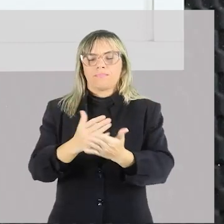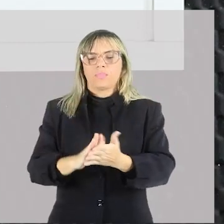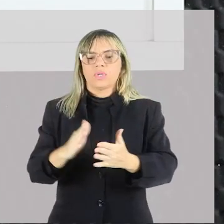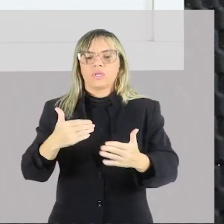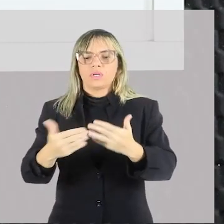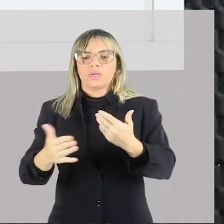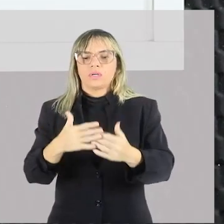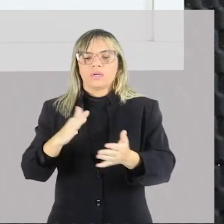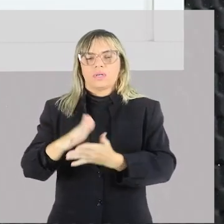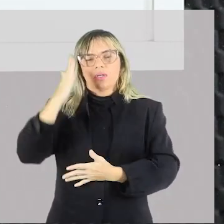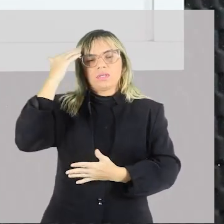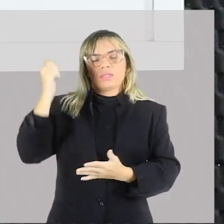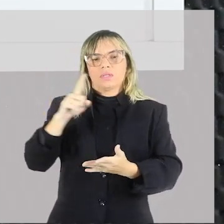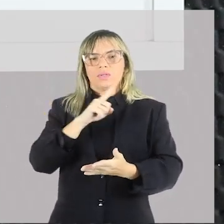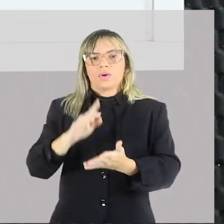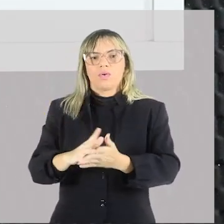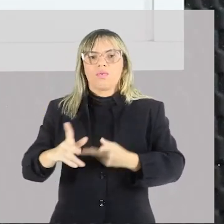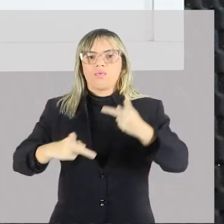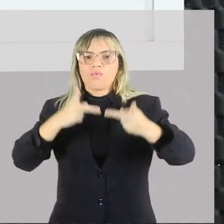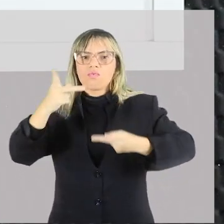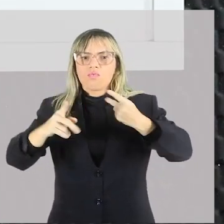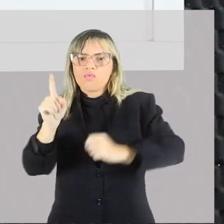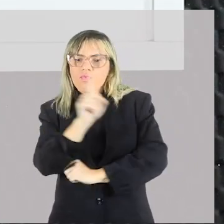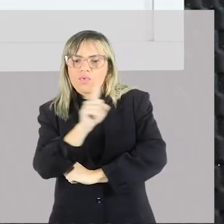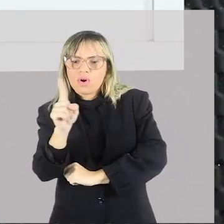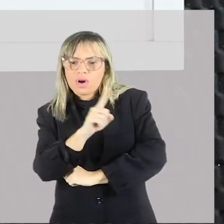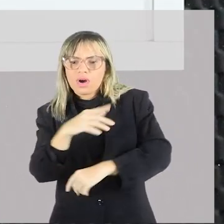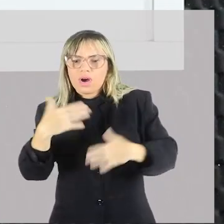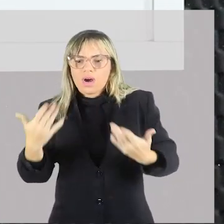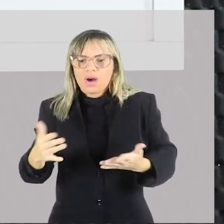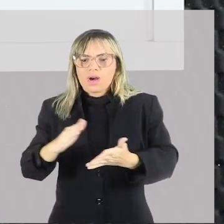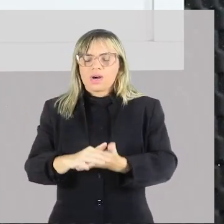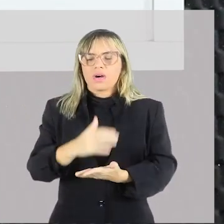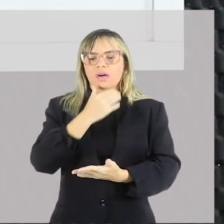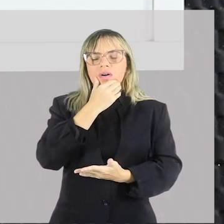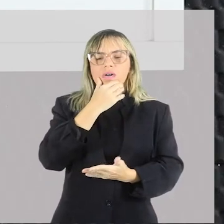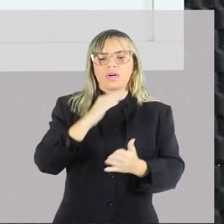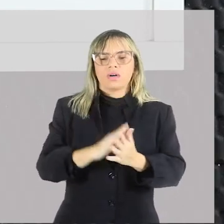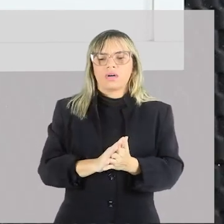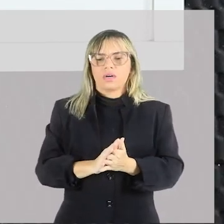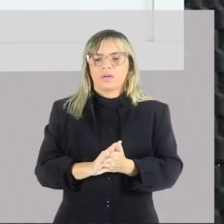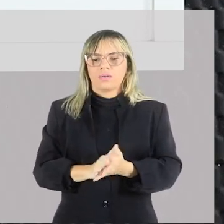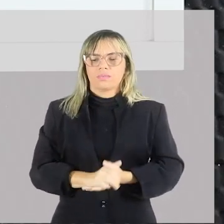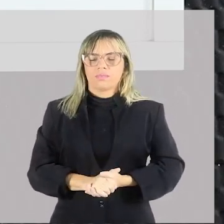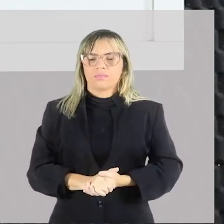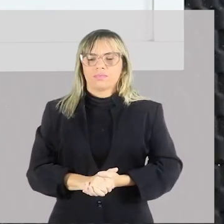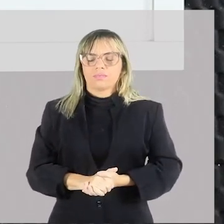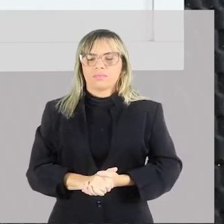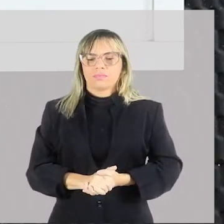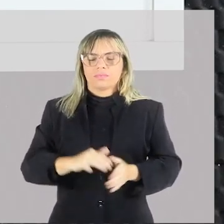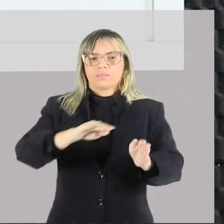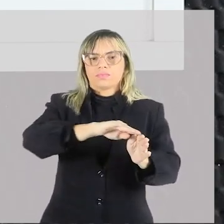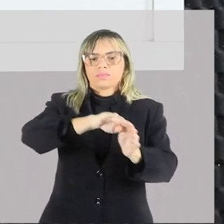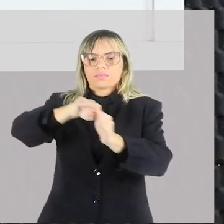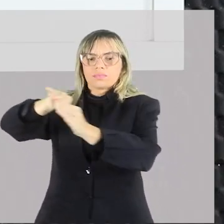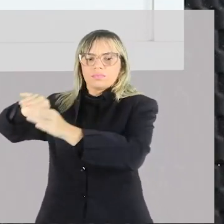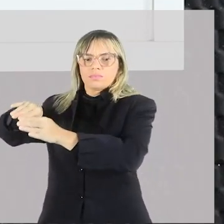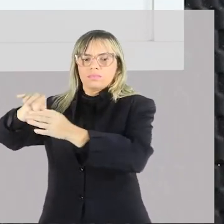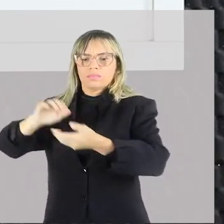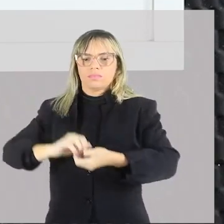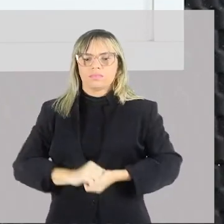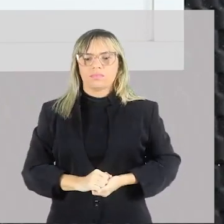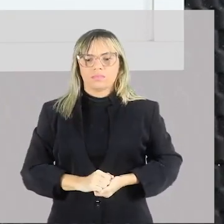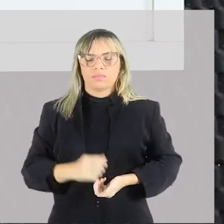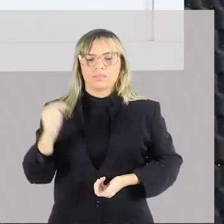e sabendo que ele não fala inglês então essa turma aqui toda vai sair ó é uma chama probabilidade